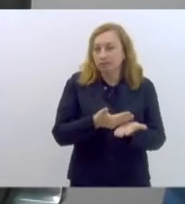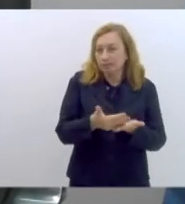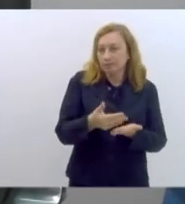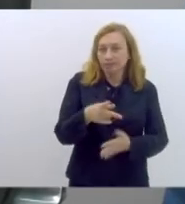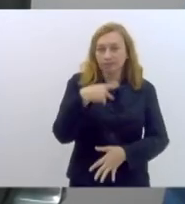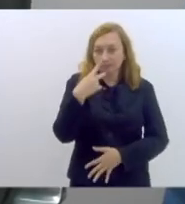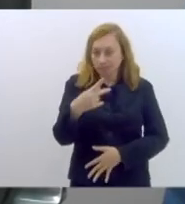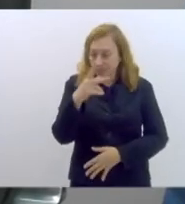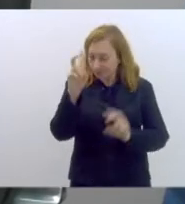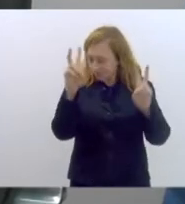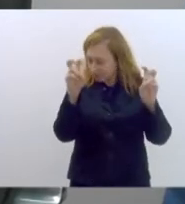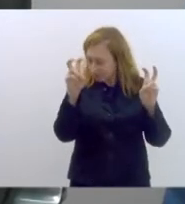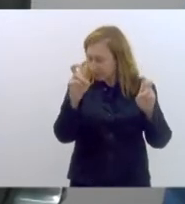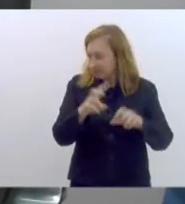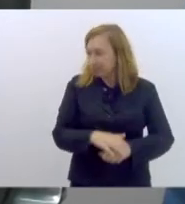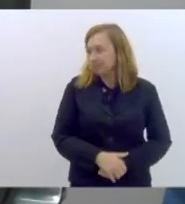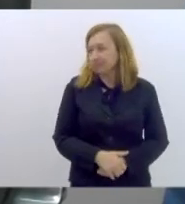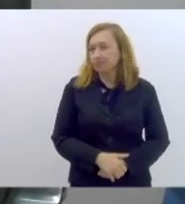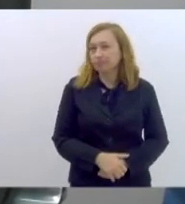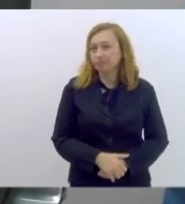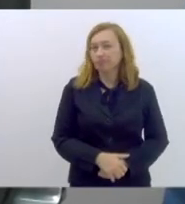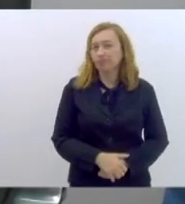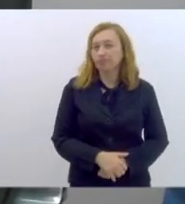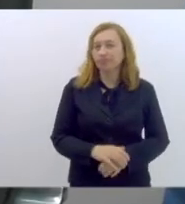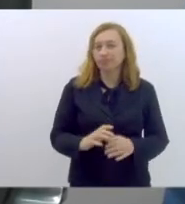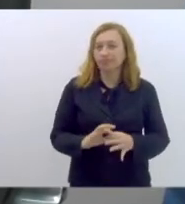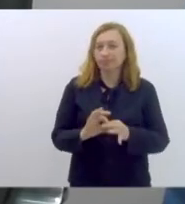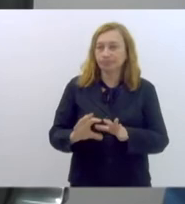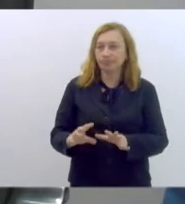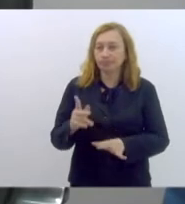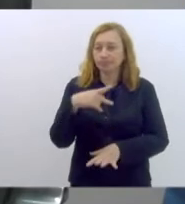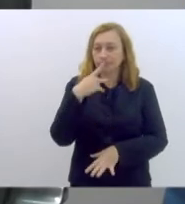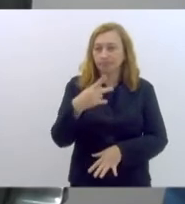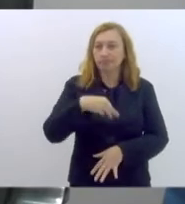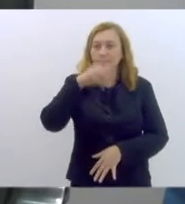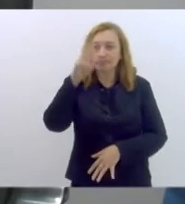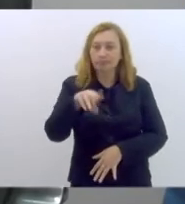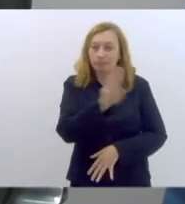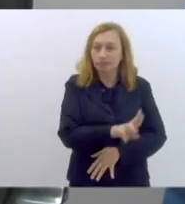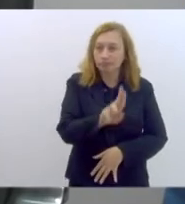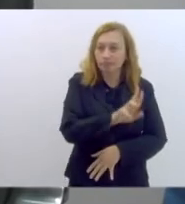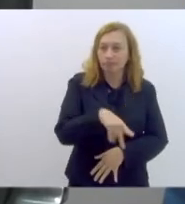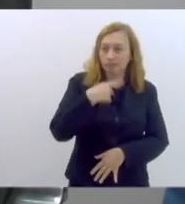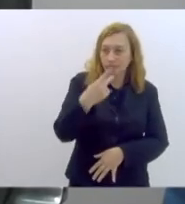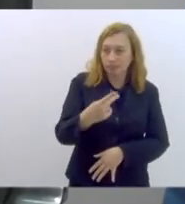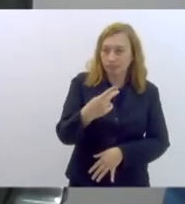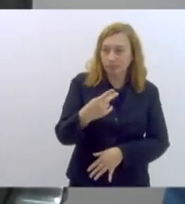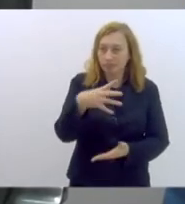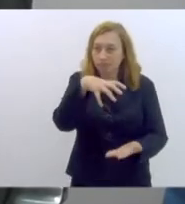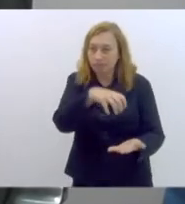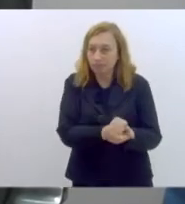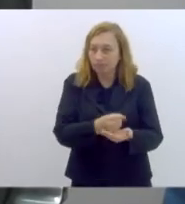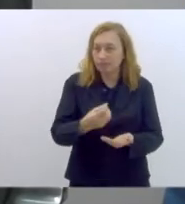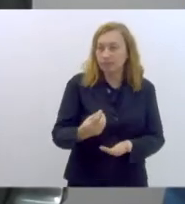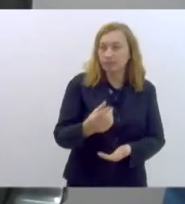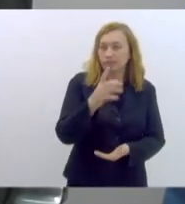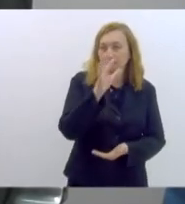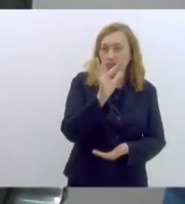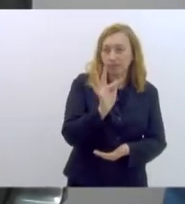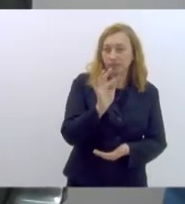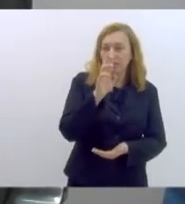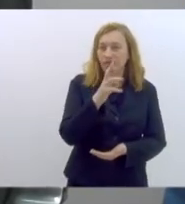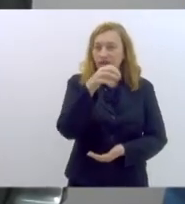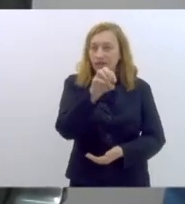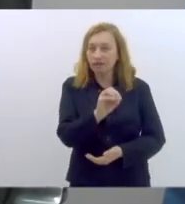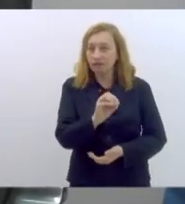inicialmente essa questão para passar aqui para quem quiser fazer uso da palavra. Já registrou aqui o Fernando Lopes, por